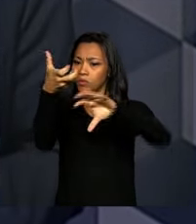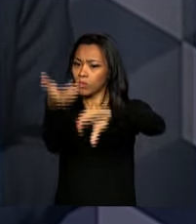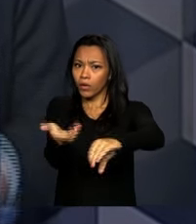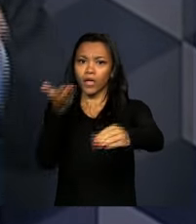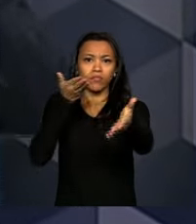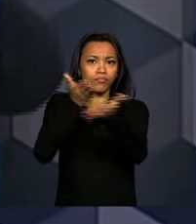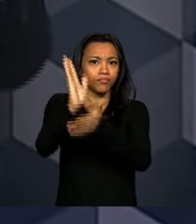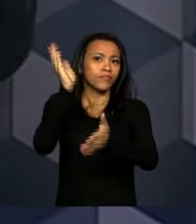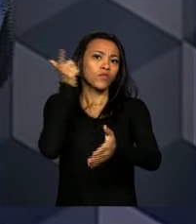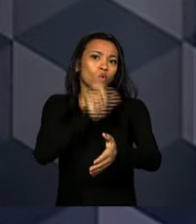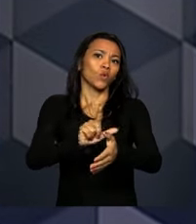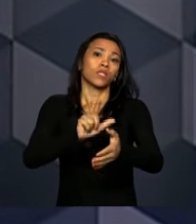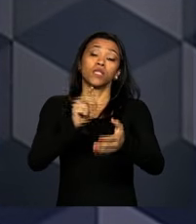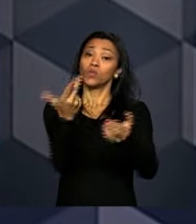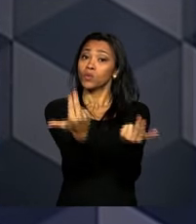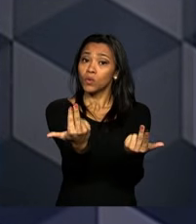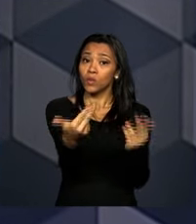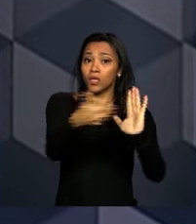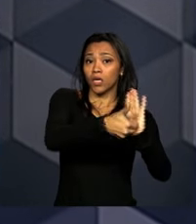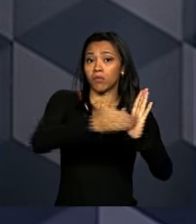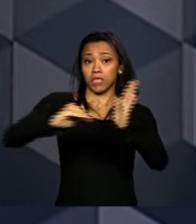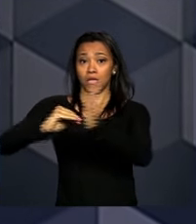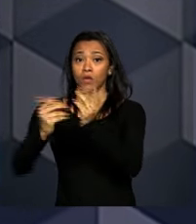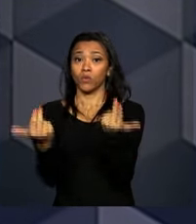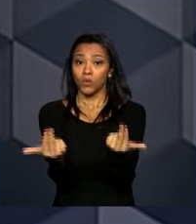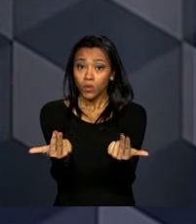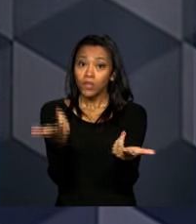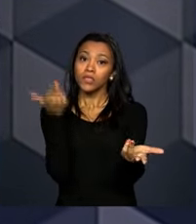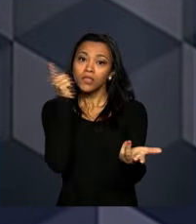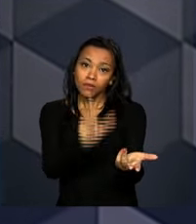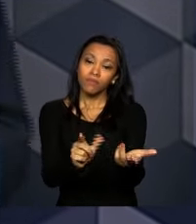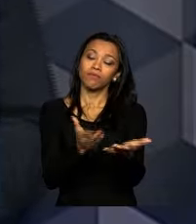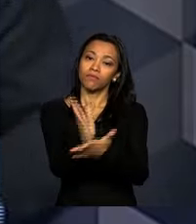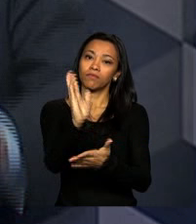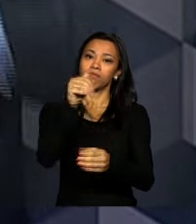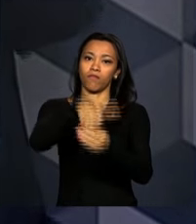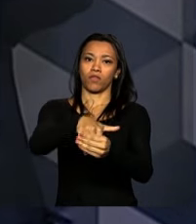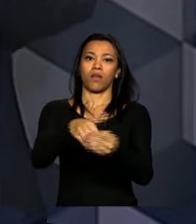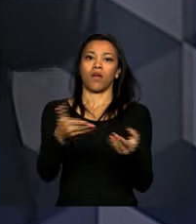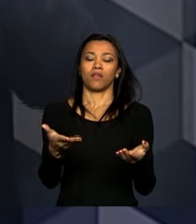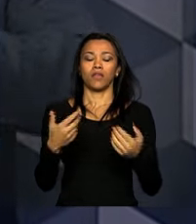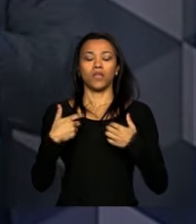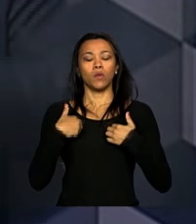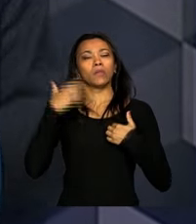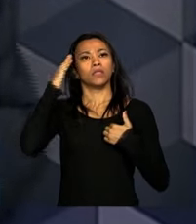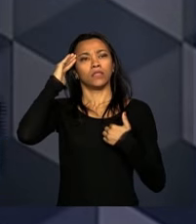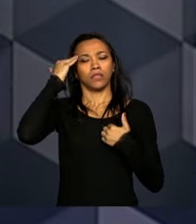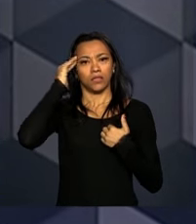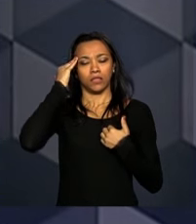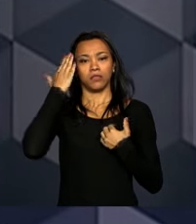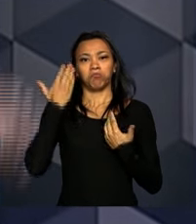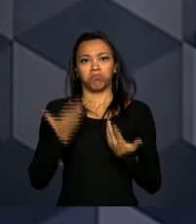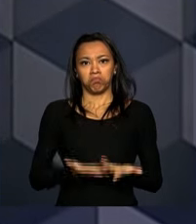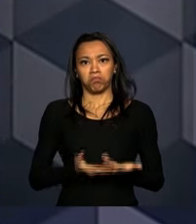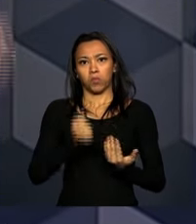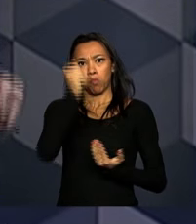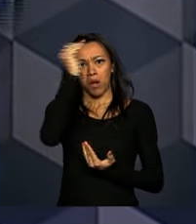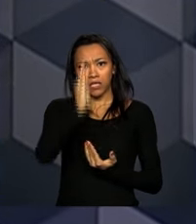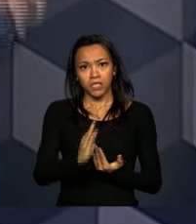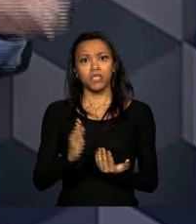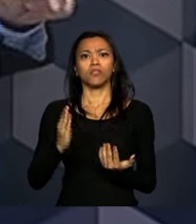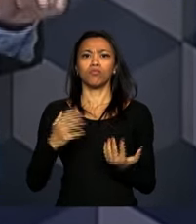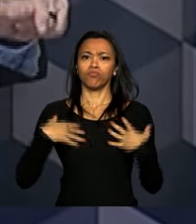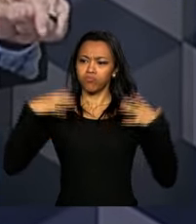Nacional, na Câmara e no Senado. Naquele momento eu compreendi que o Brasil estava de pé para